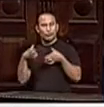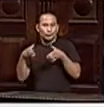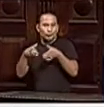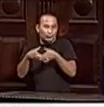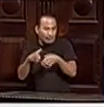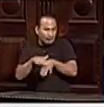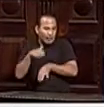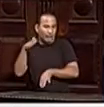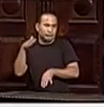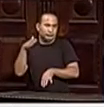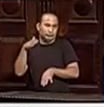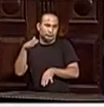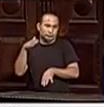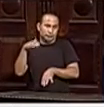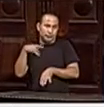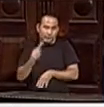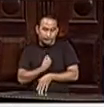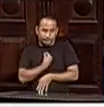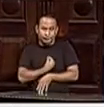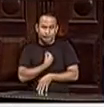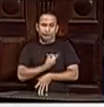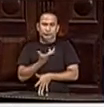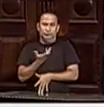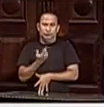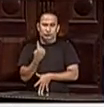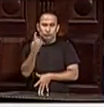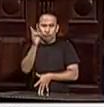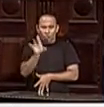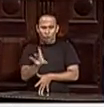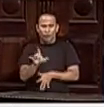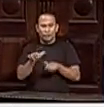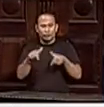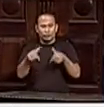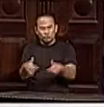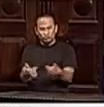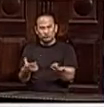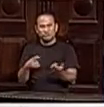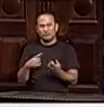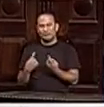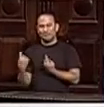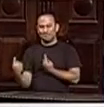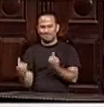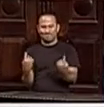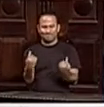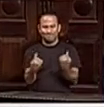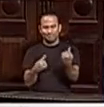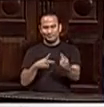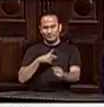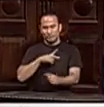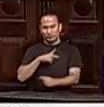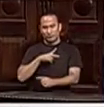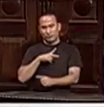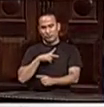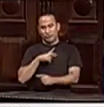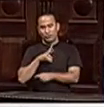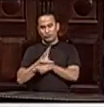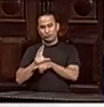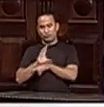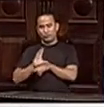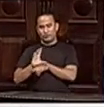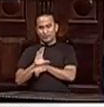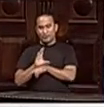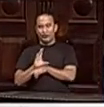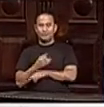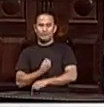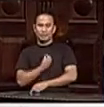pares. Aí a gente viveria não uma situação de garantias individuais e garantias constitucionais. A